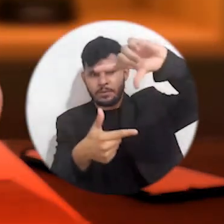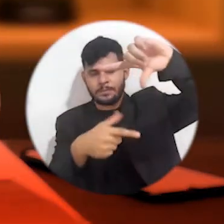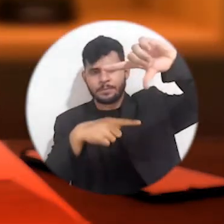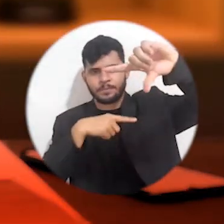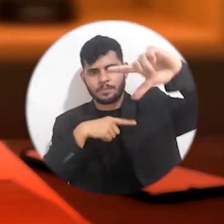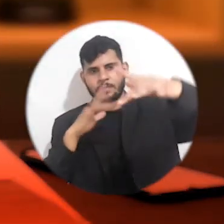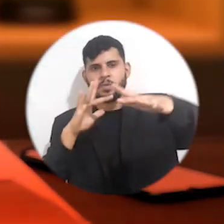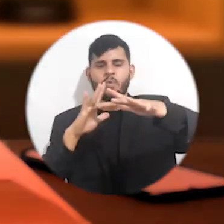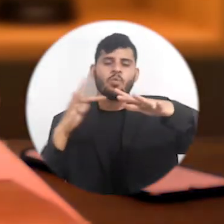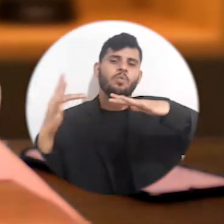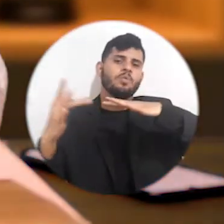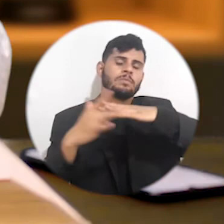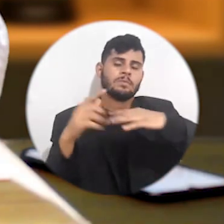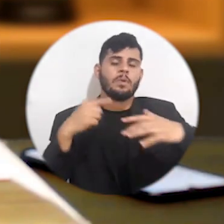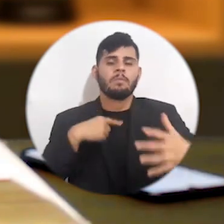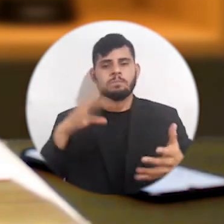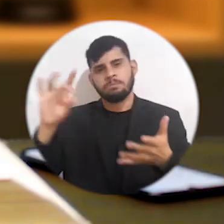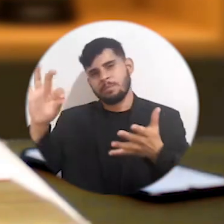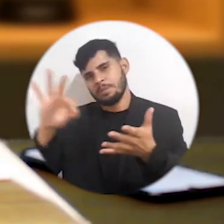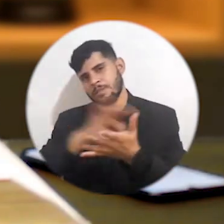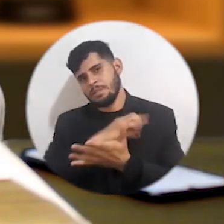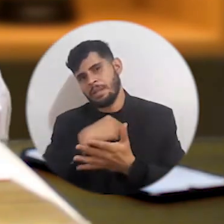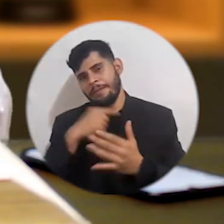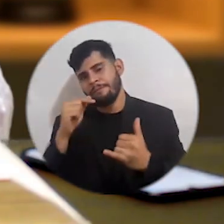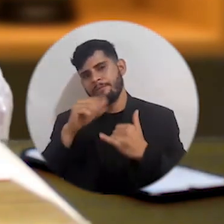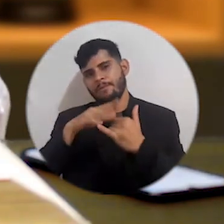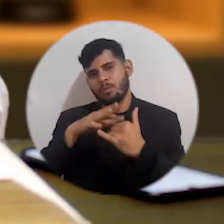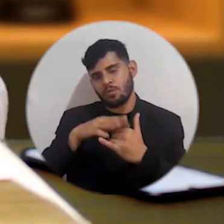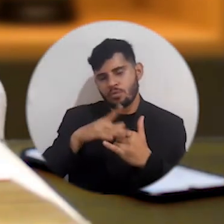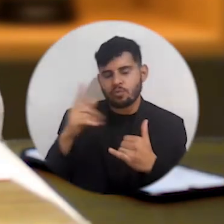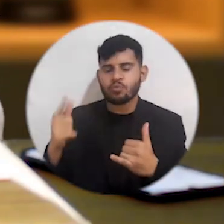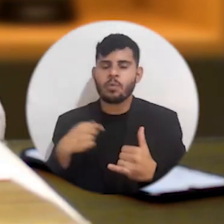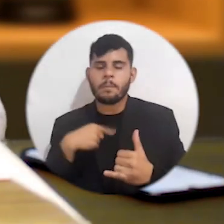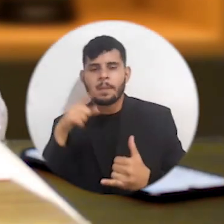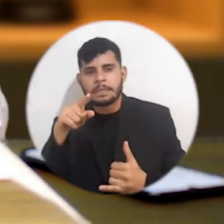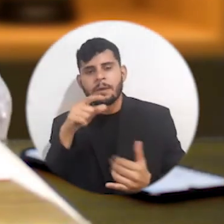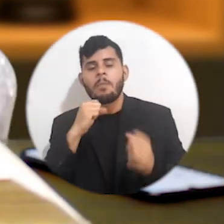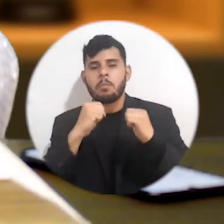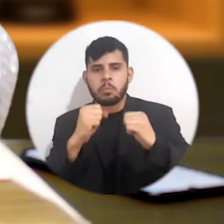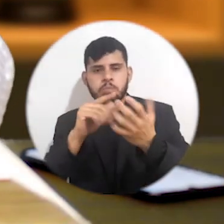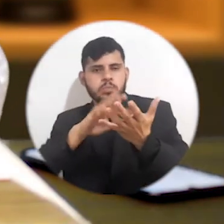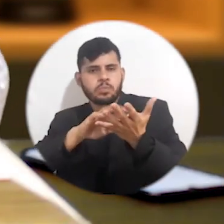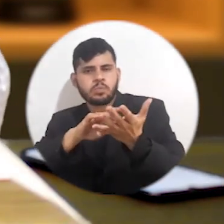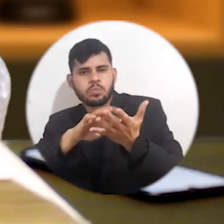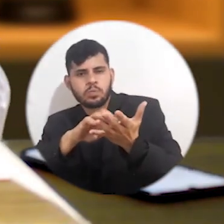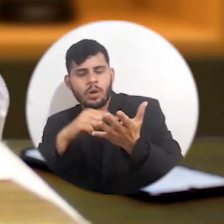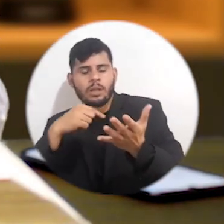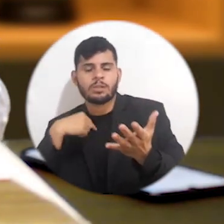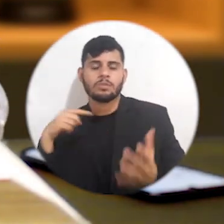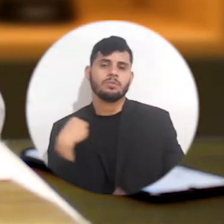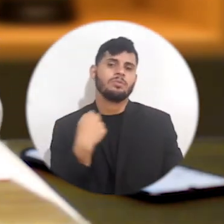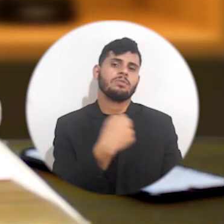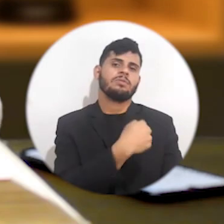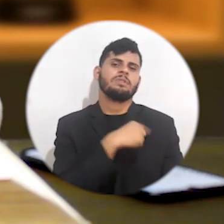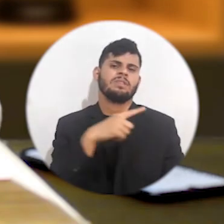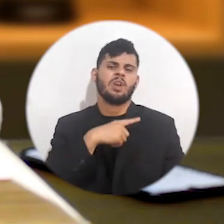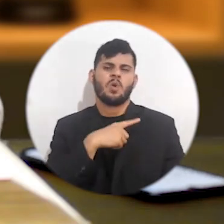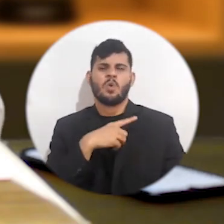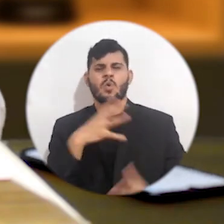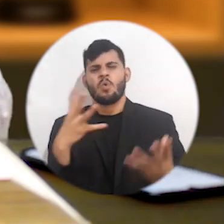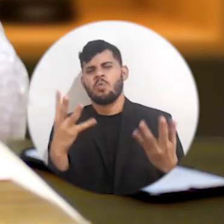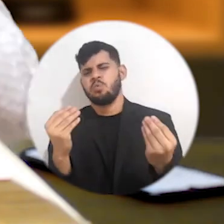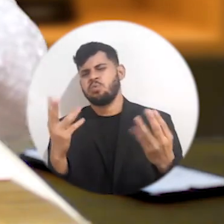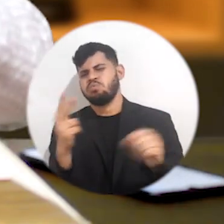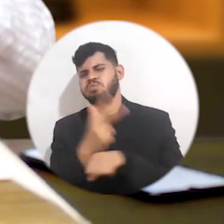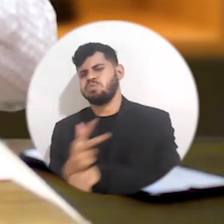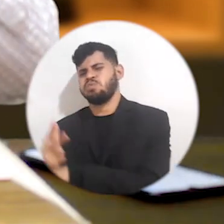passando todas as minhas redes sociais. Você que ainda não se inscreveu no canal, se inscreva no canal, deixe o seu like, deixe o seu comentário.